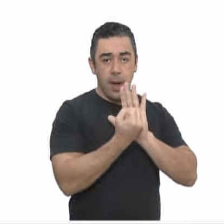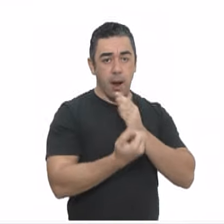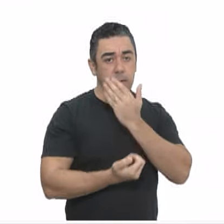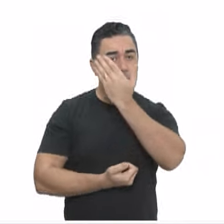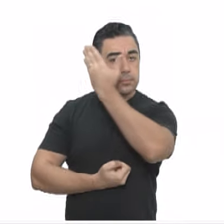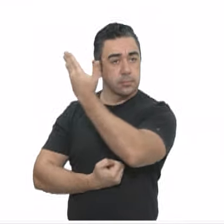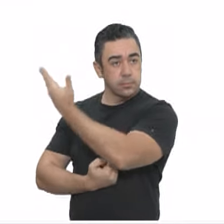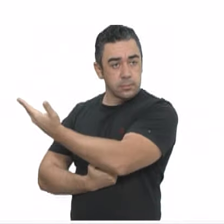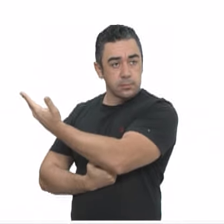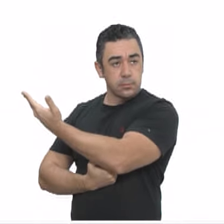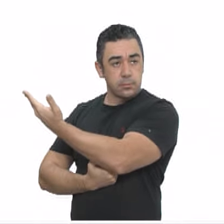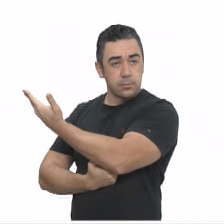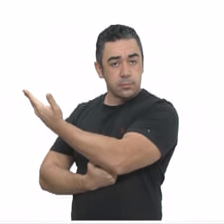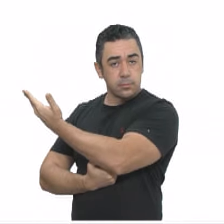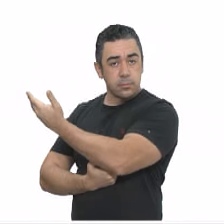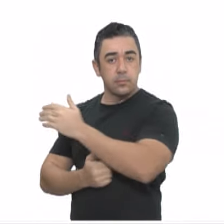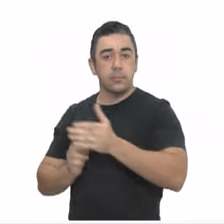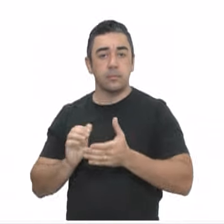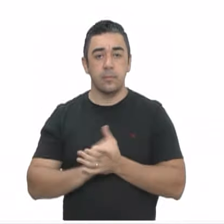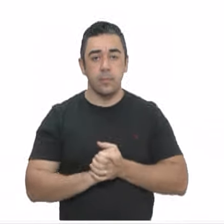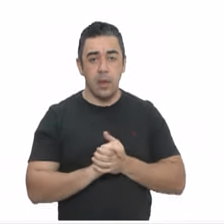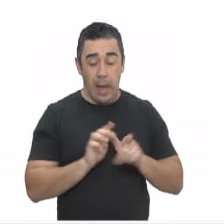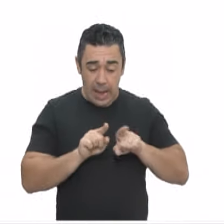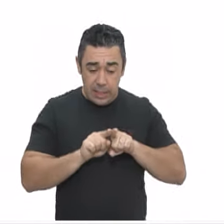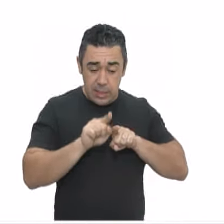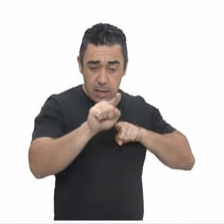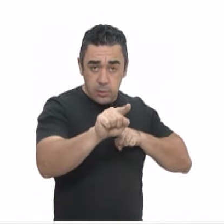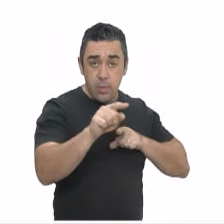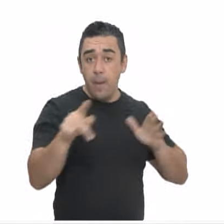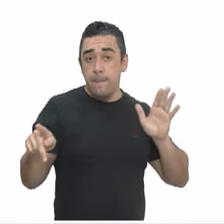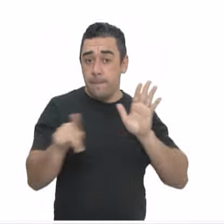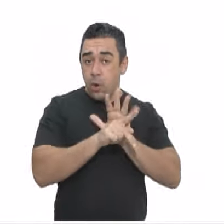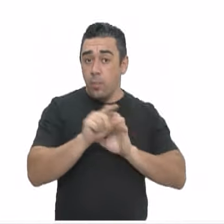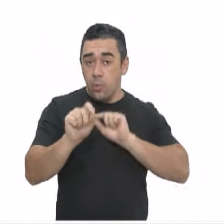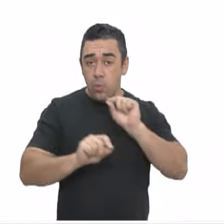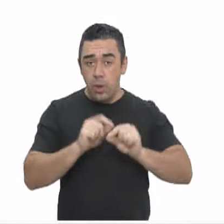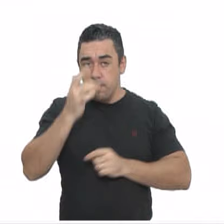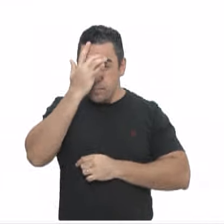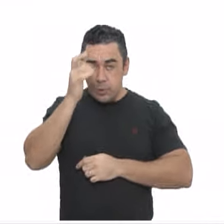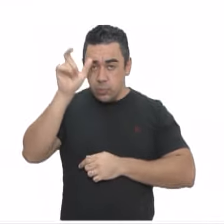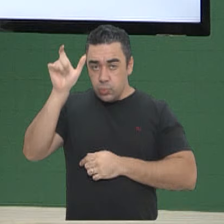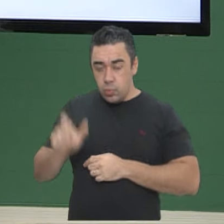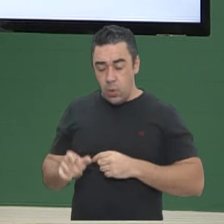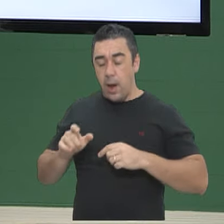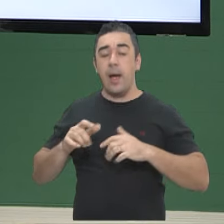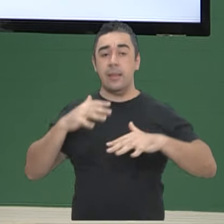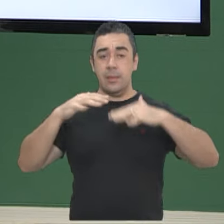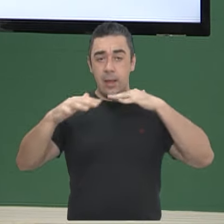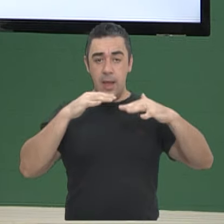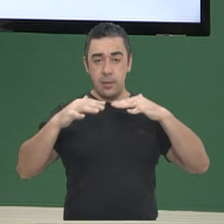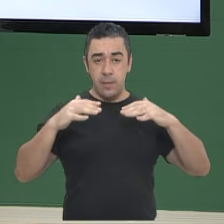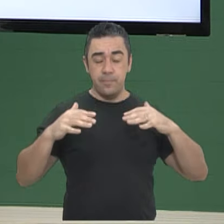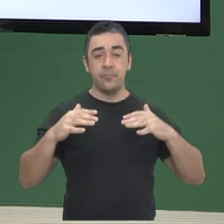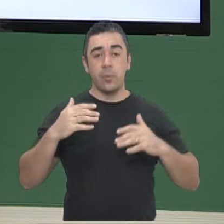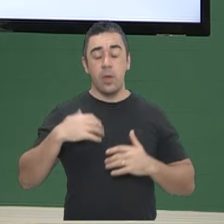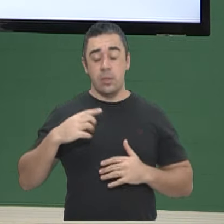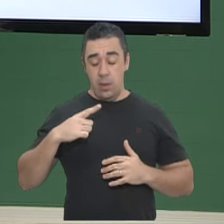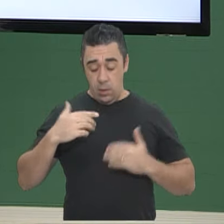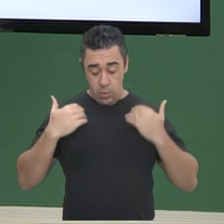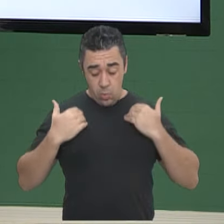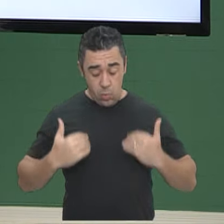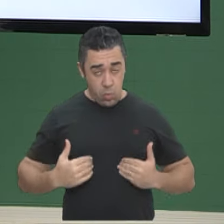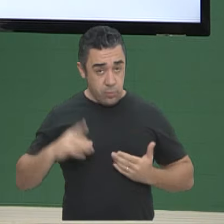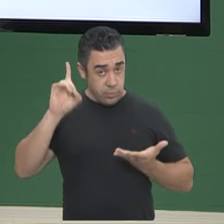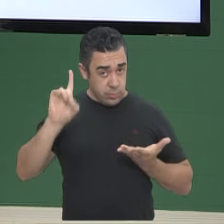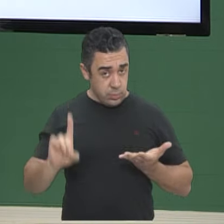atletismo paralímpico. O atletismo paralímpico ele é destinado para atletas com deficiência física,